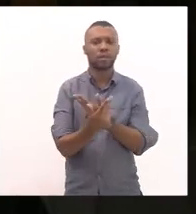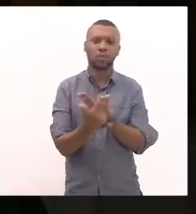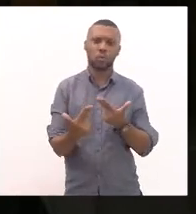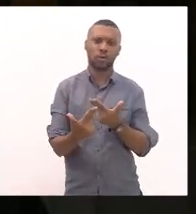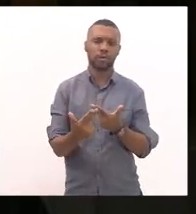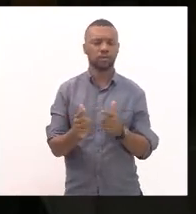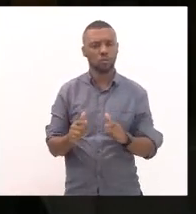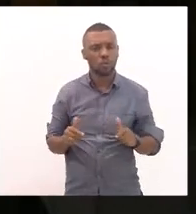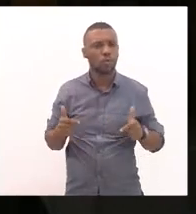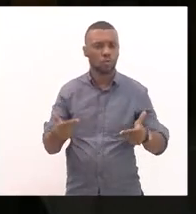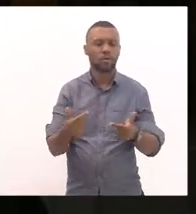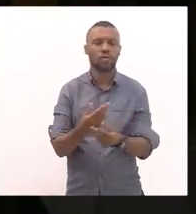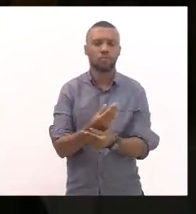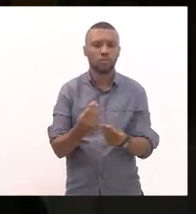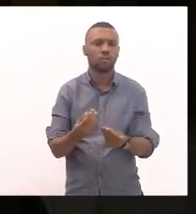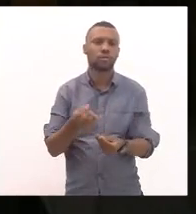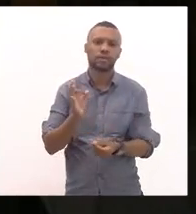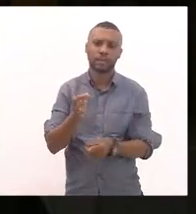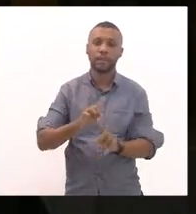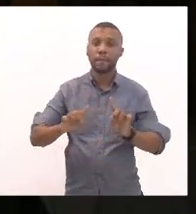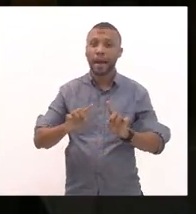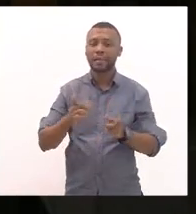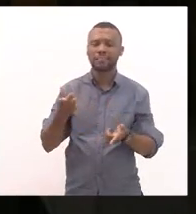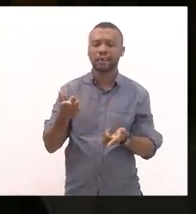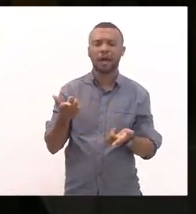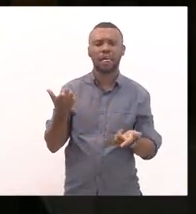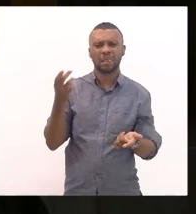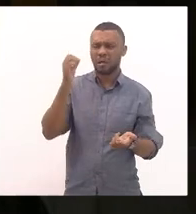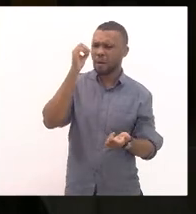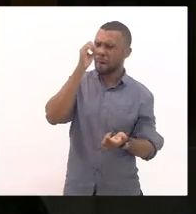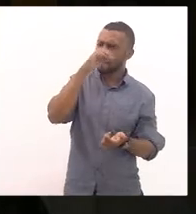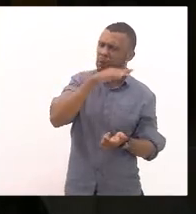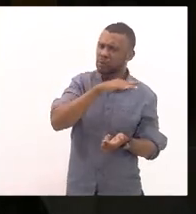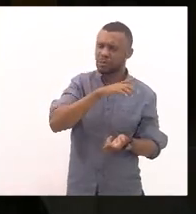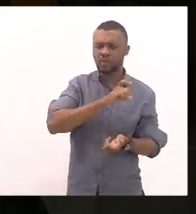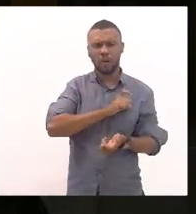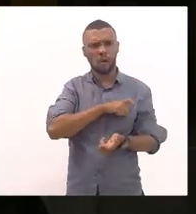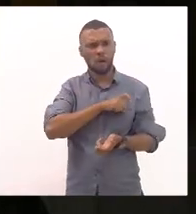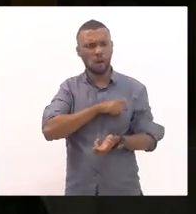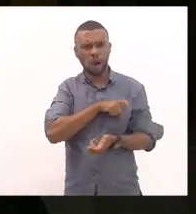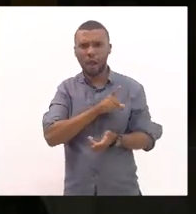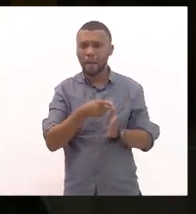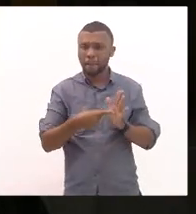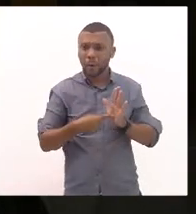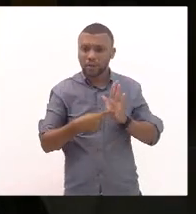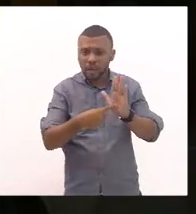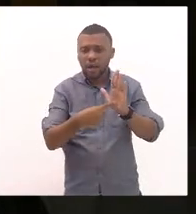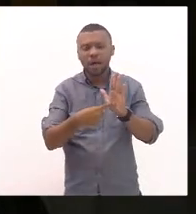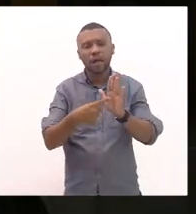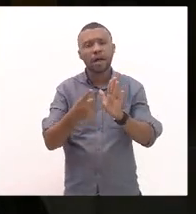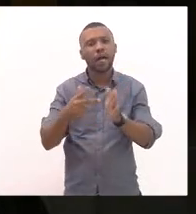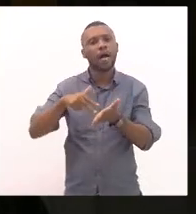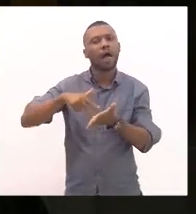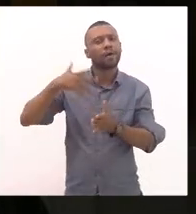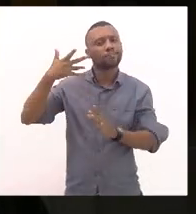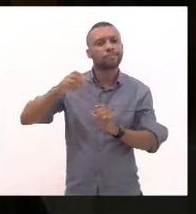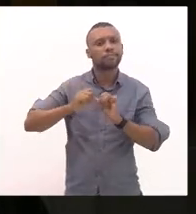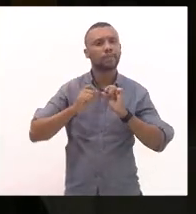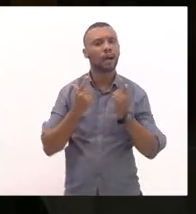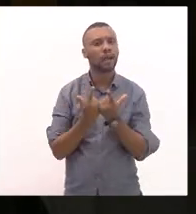muitas coisas a fazer mas nós não podemos ser levianos em trazer a Tribuna dessa alerj